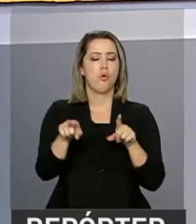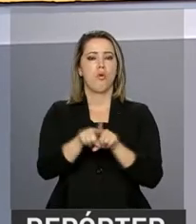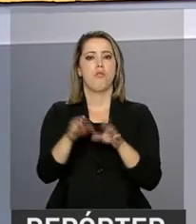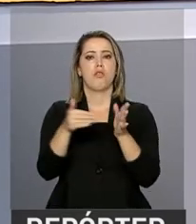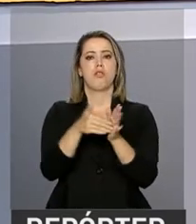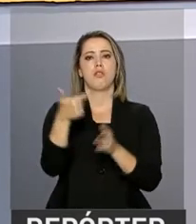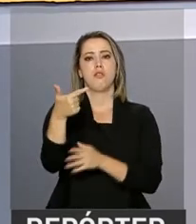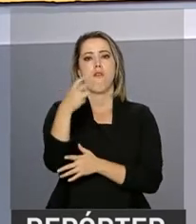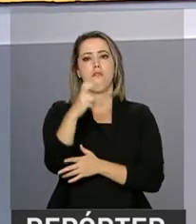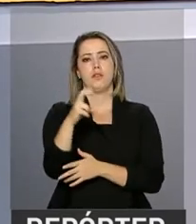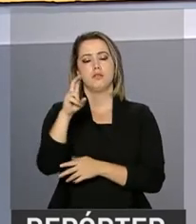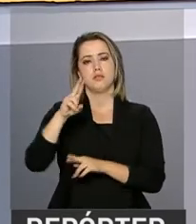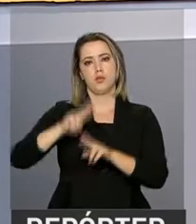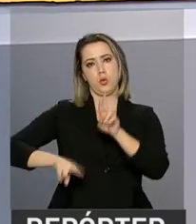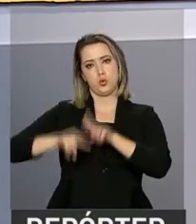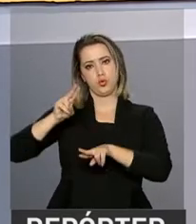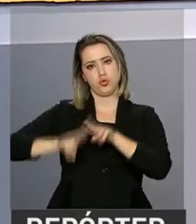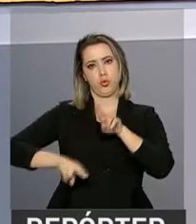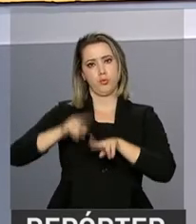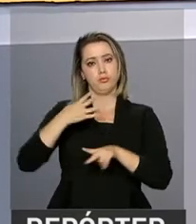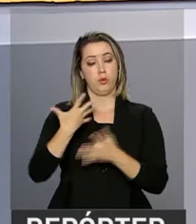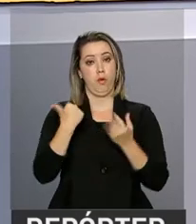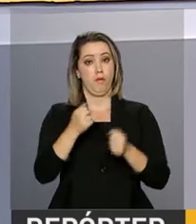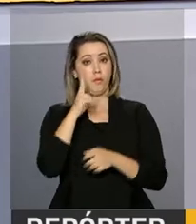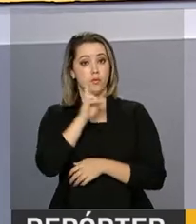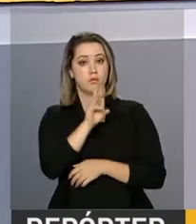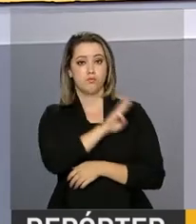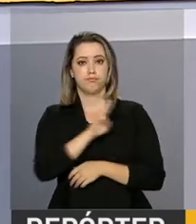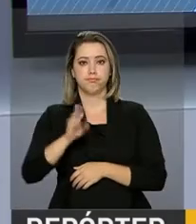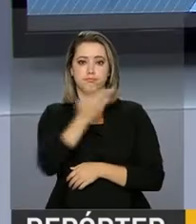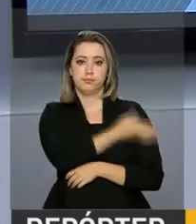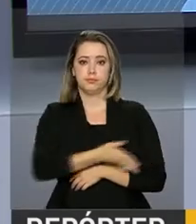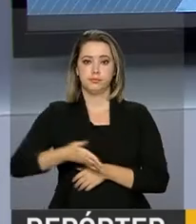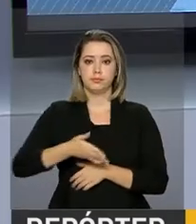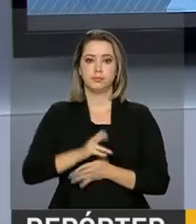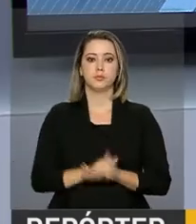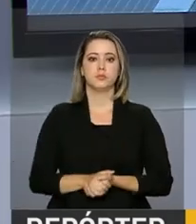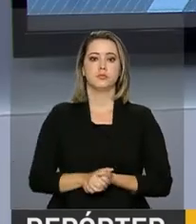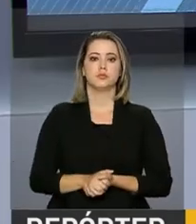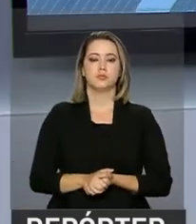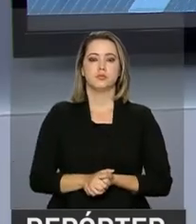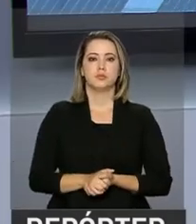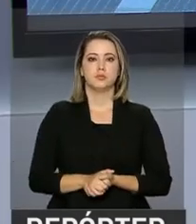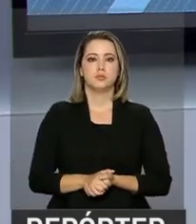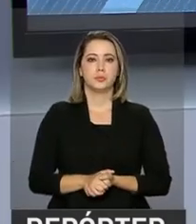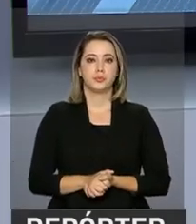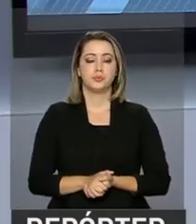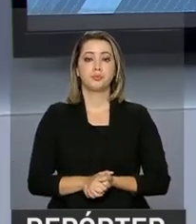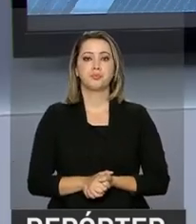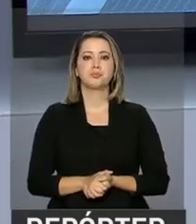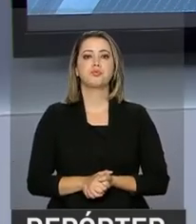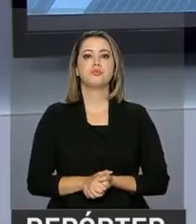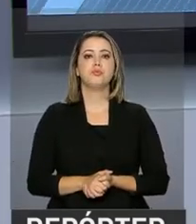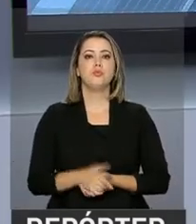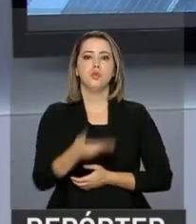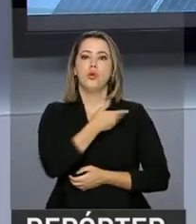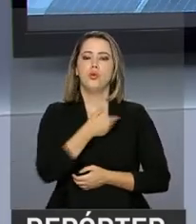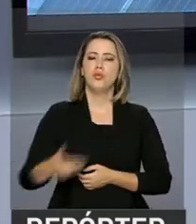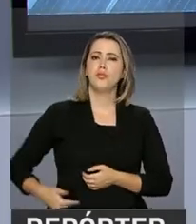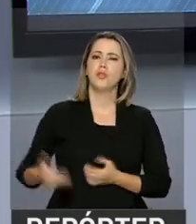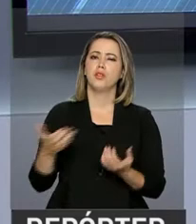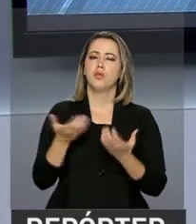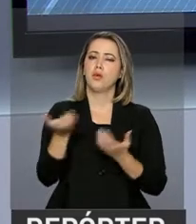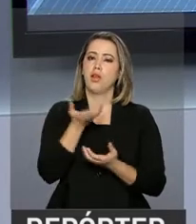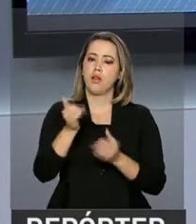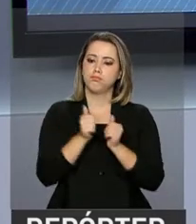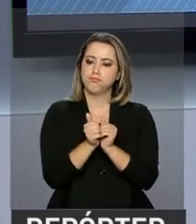junho mais informações no site do enem o governo quer ampliar a oferta de cursos a distância